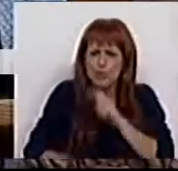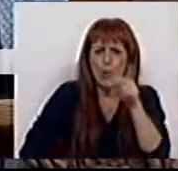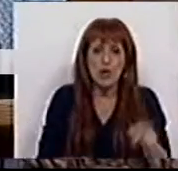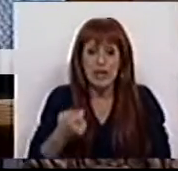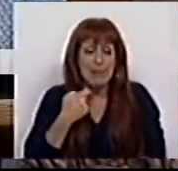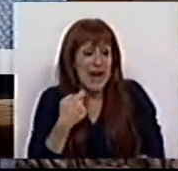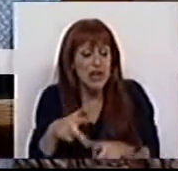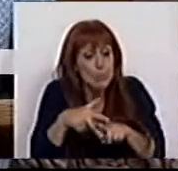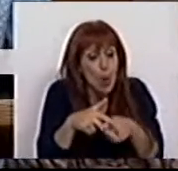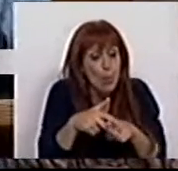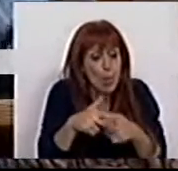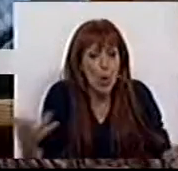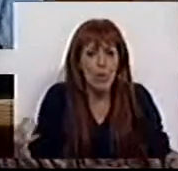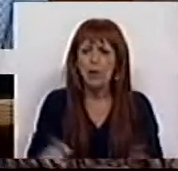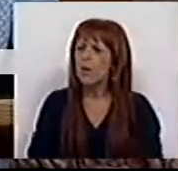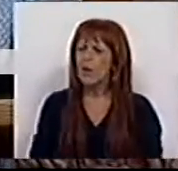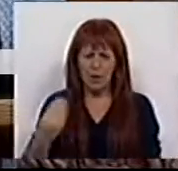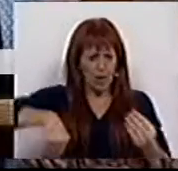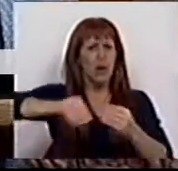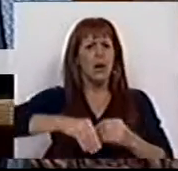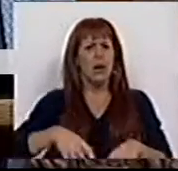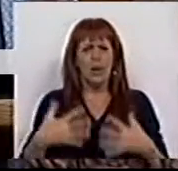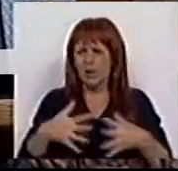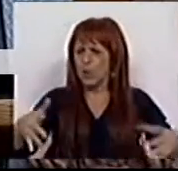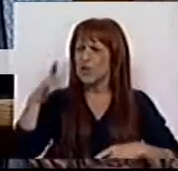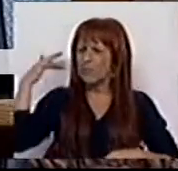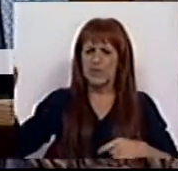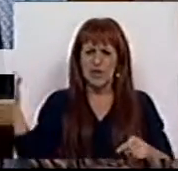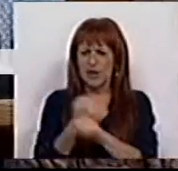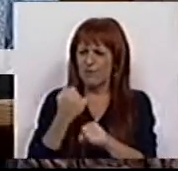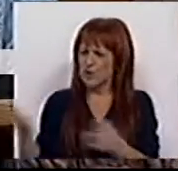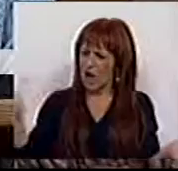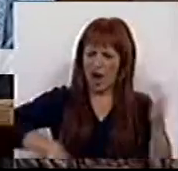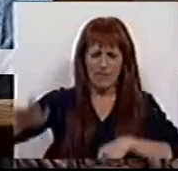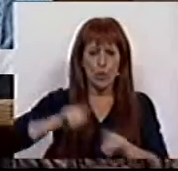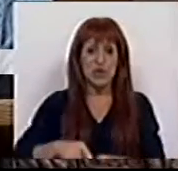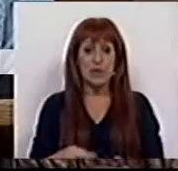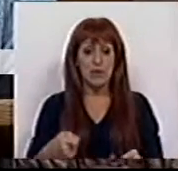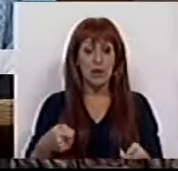resposta a pequenas reparações, a crescente externalização de serviços e a